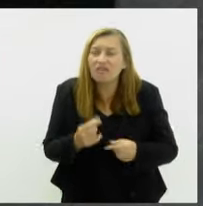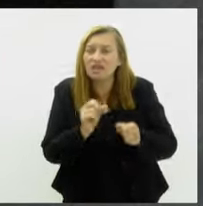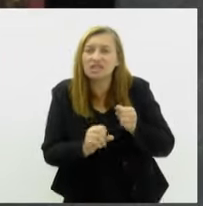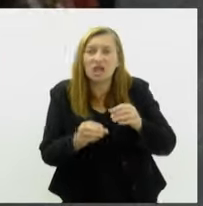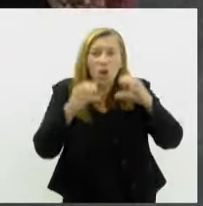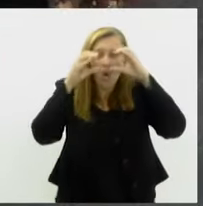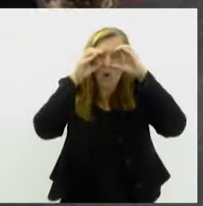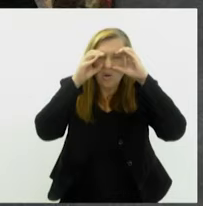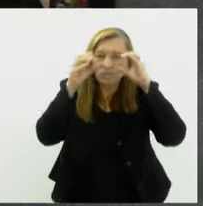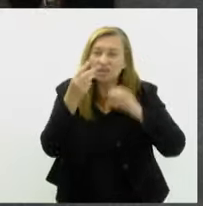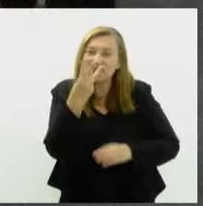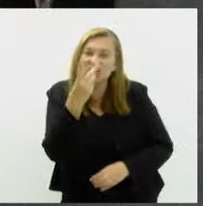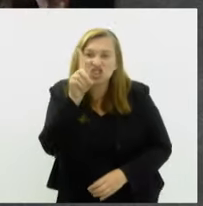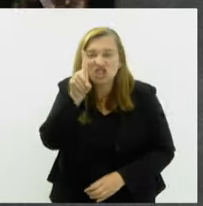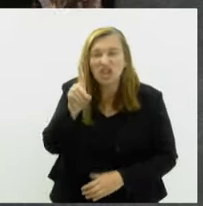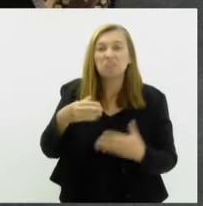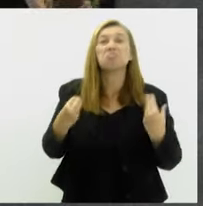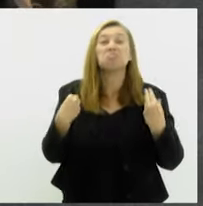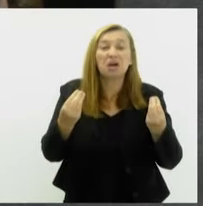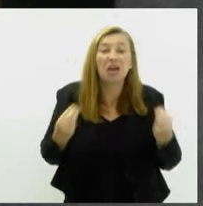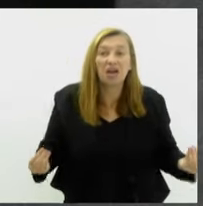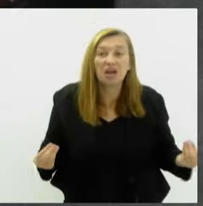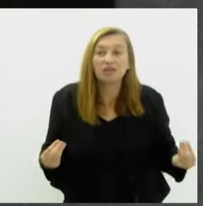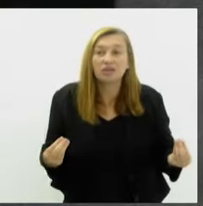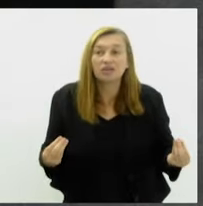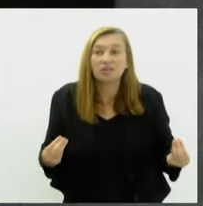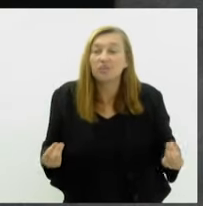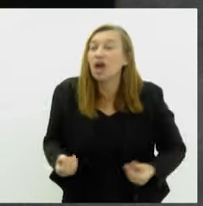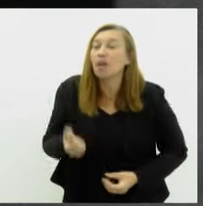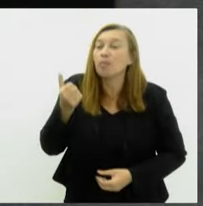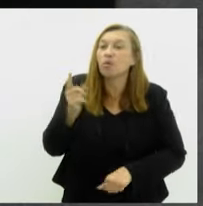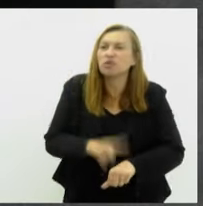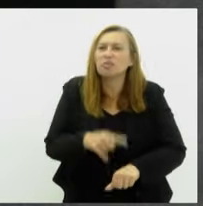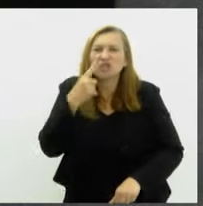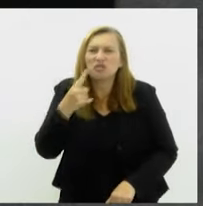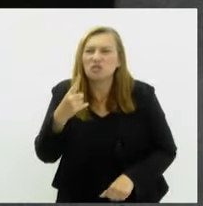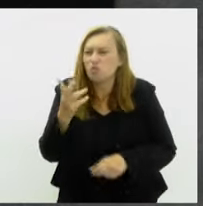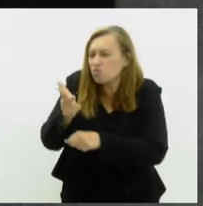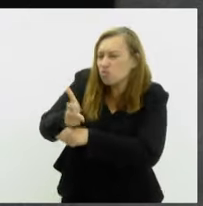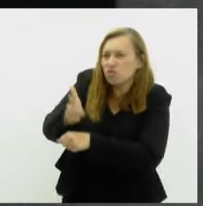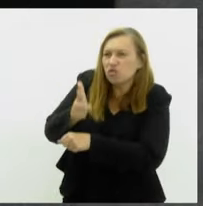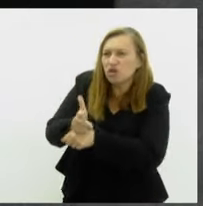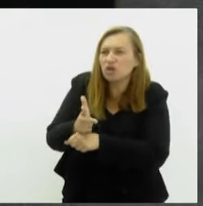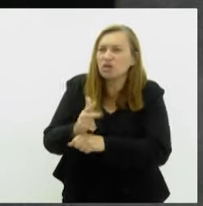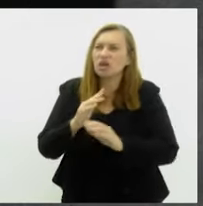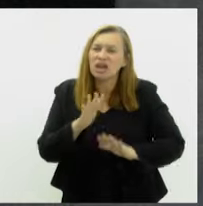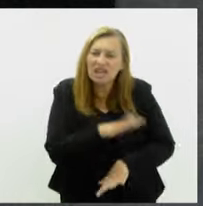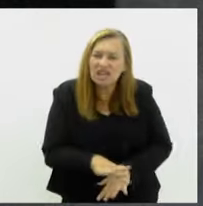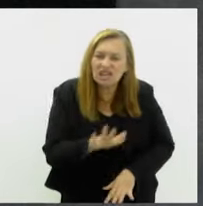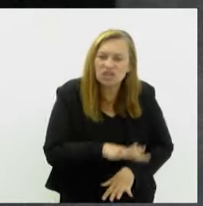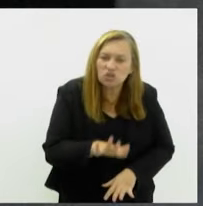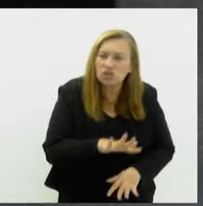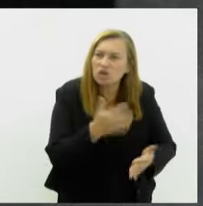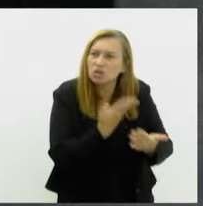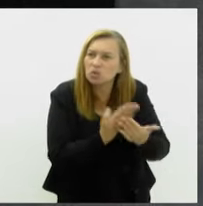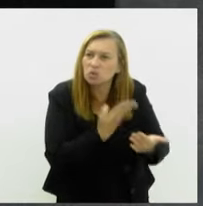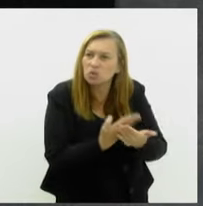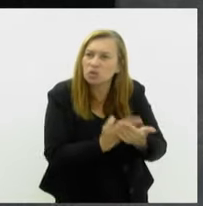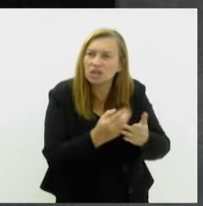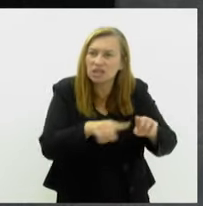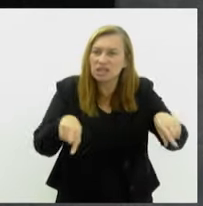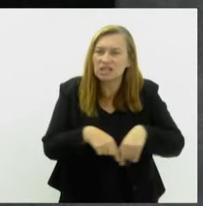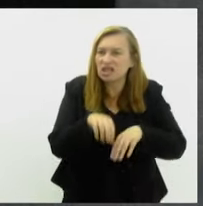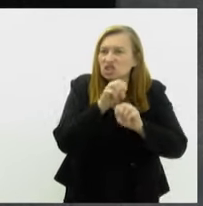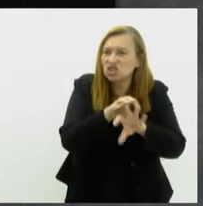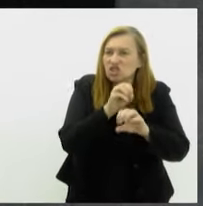óculos 3D, gente? A gente há pouco tempo assistiu um vídeo de crianças estudando na sala de aula no município do Rio de